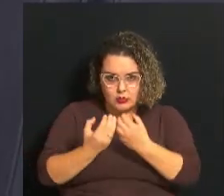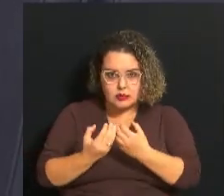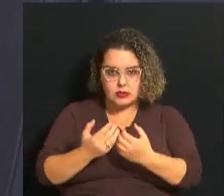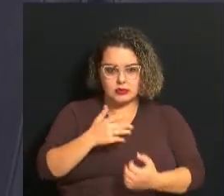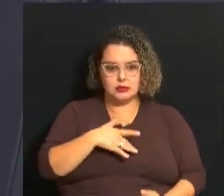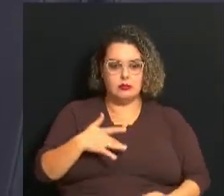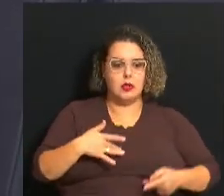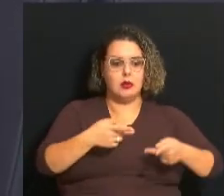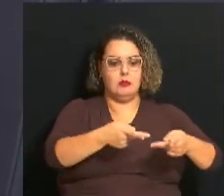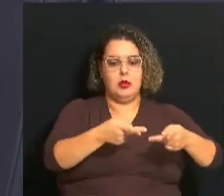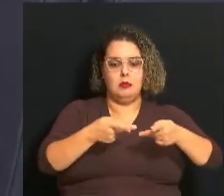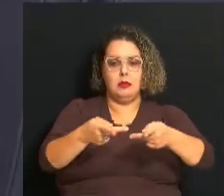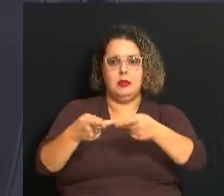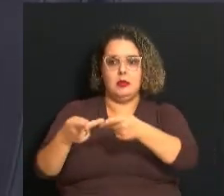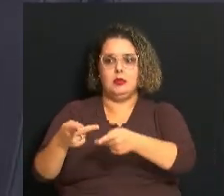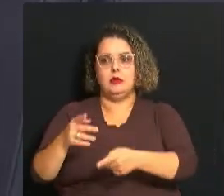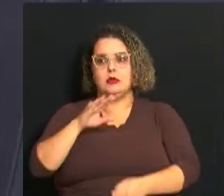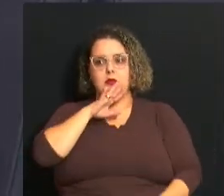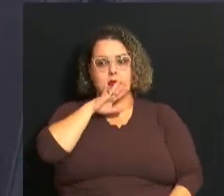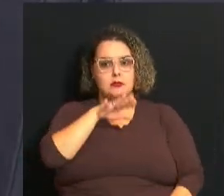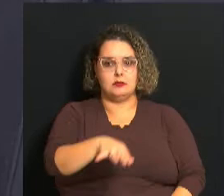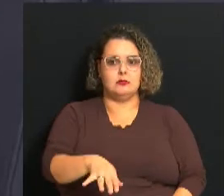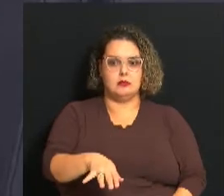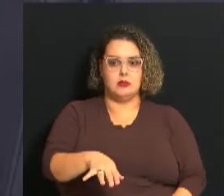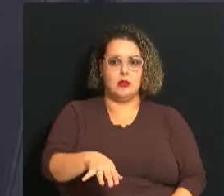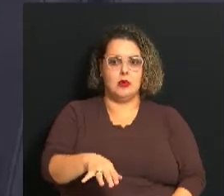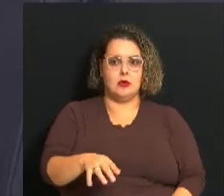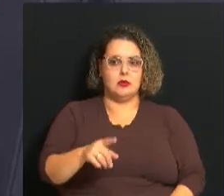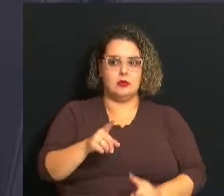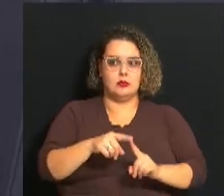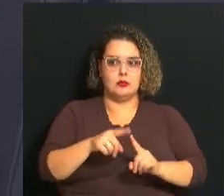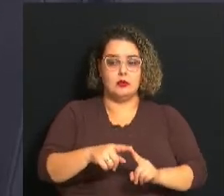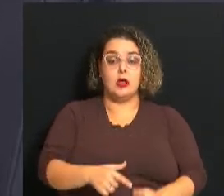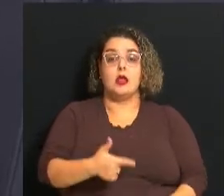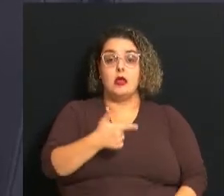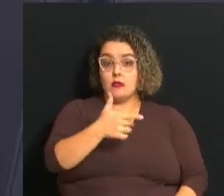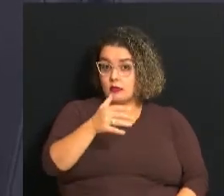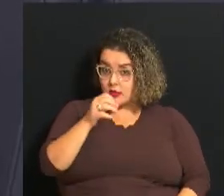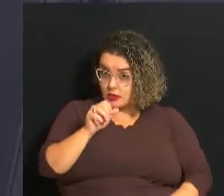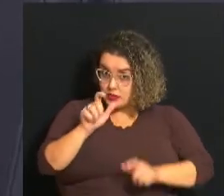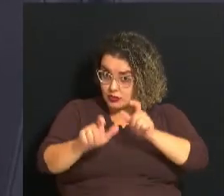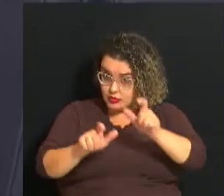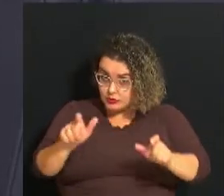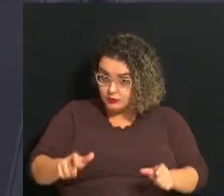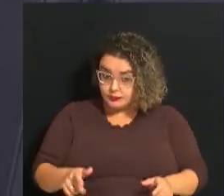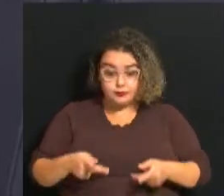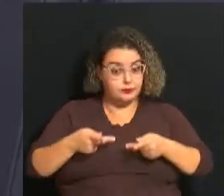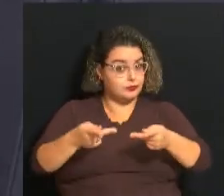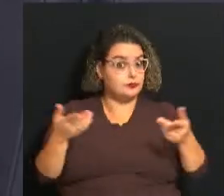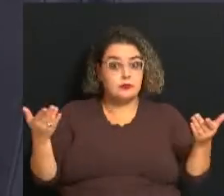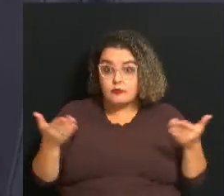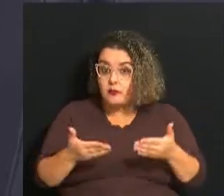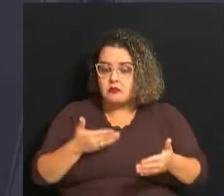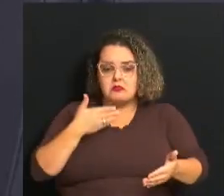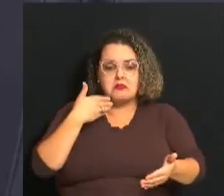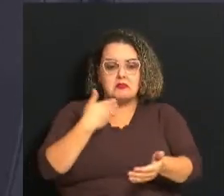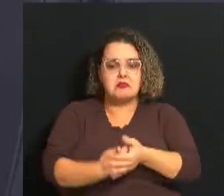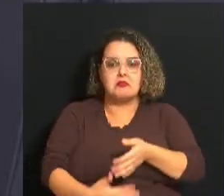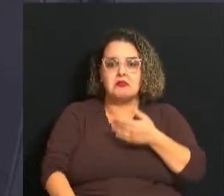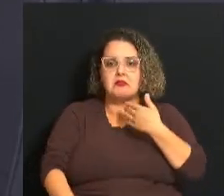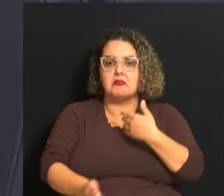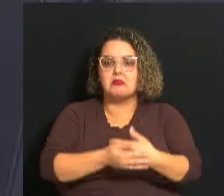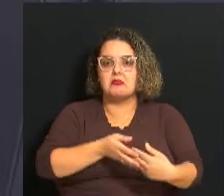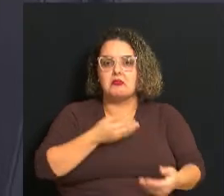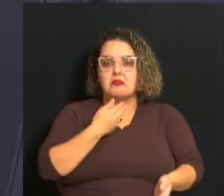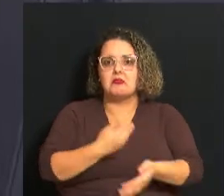pessoas as piores condições Olha você tem aqui 20 pessoas que você tem que visitar hoje não importa qual é a situação